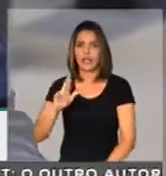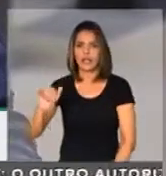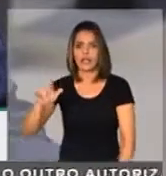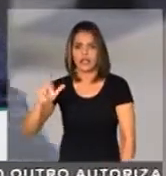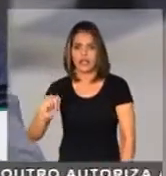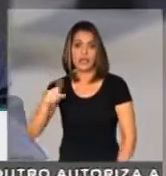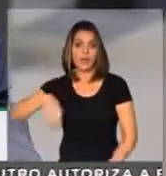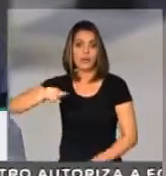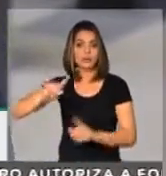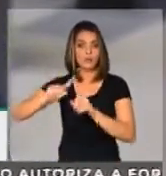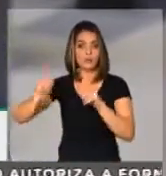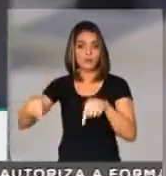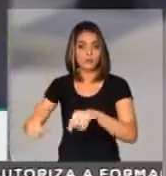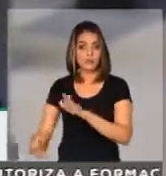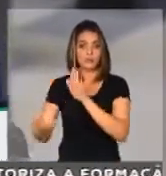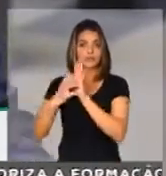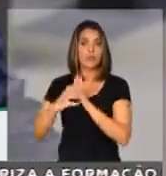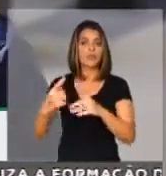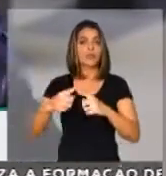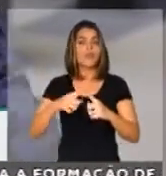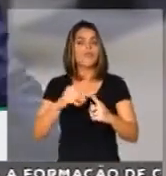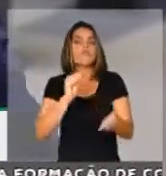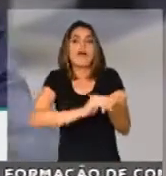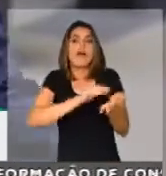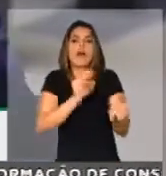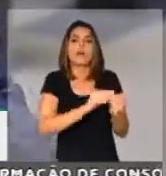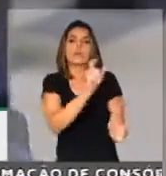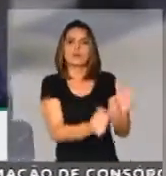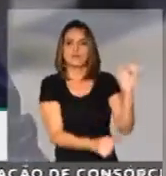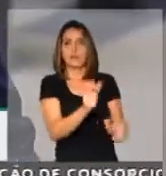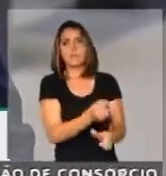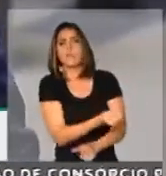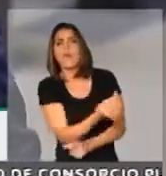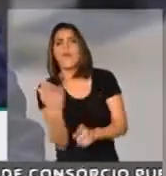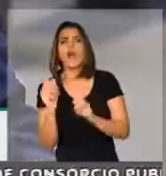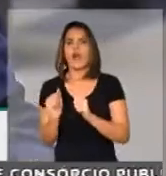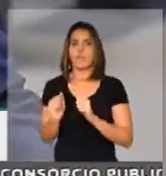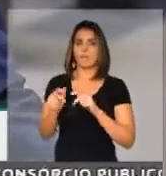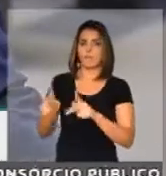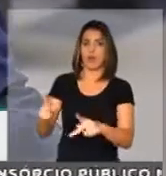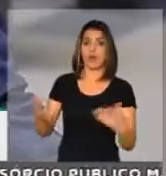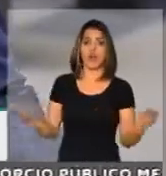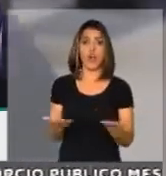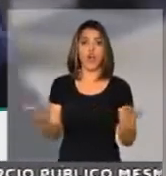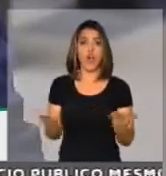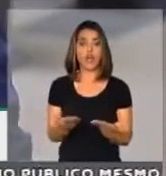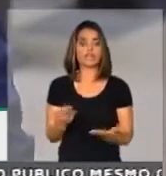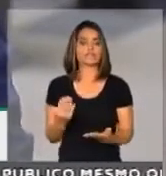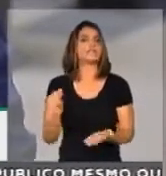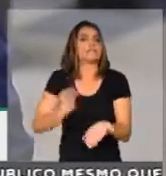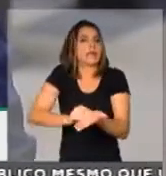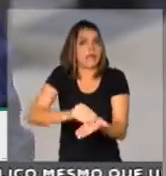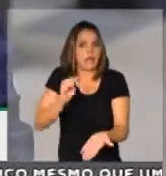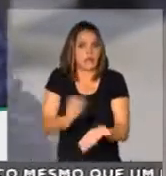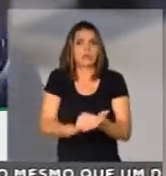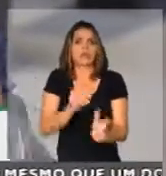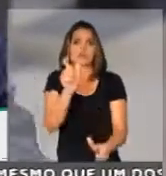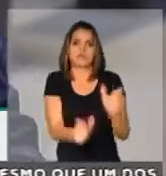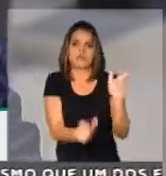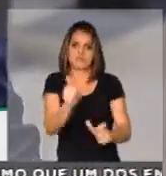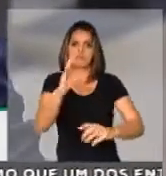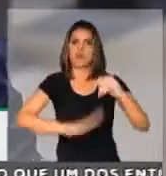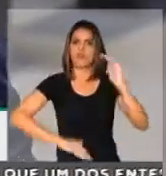termos numérico de funcionários, porque muitos foram se aposentando e hoje há um grau de insuficiência para um país